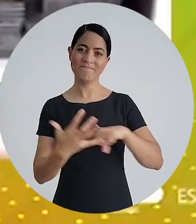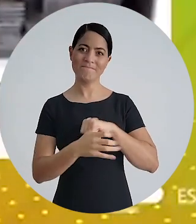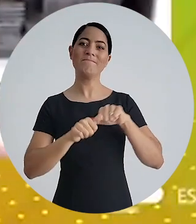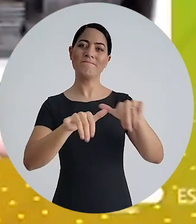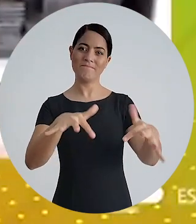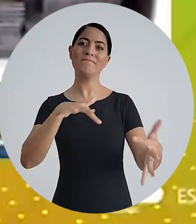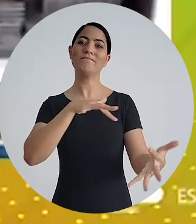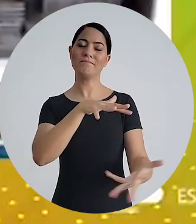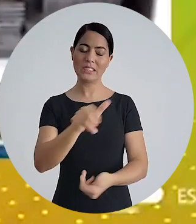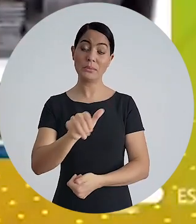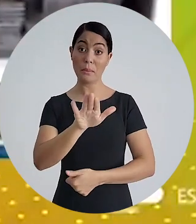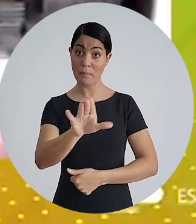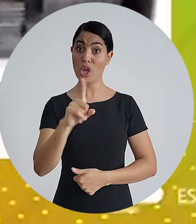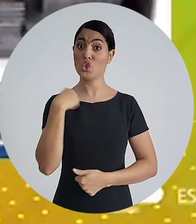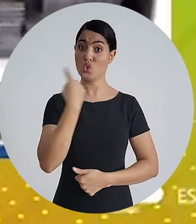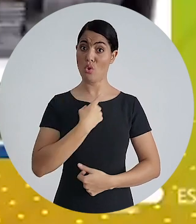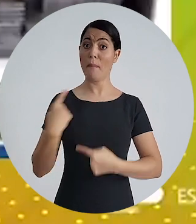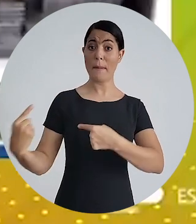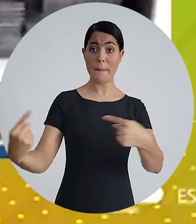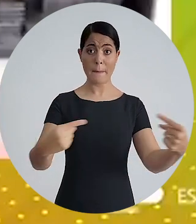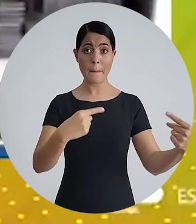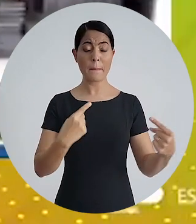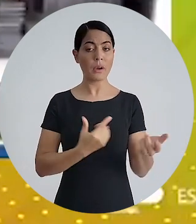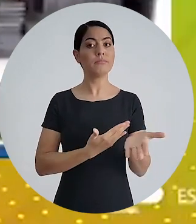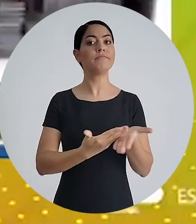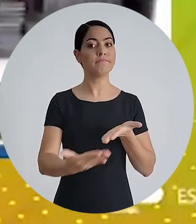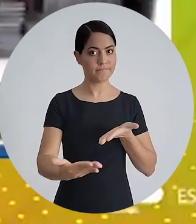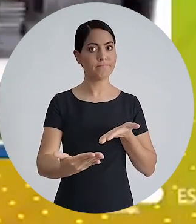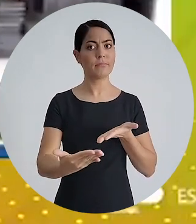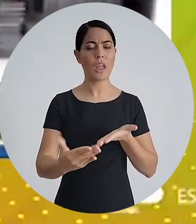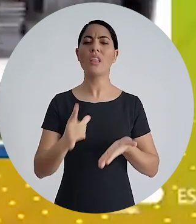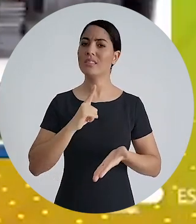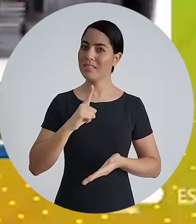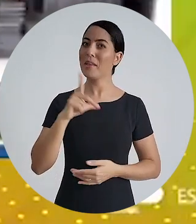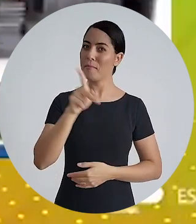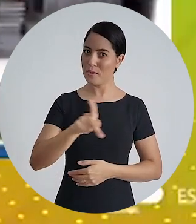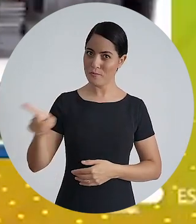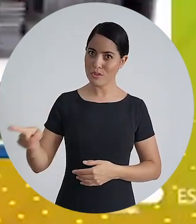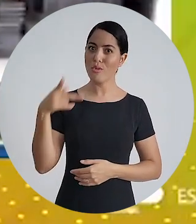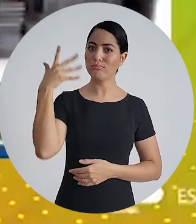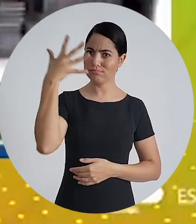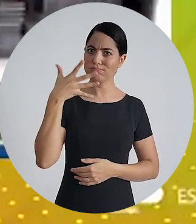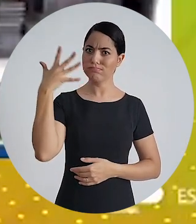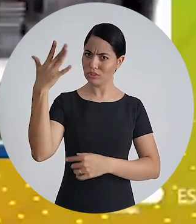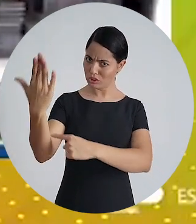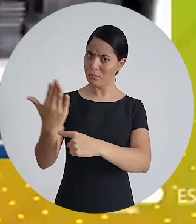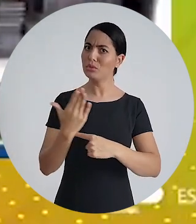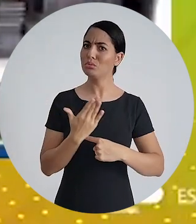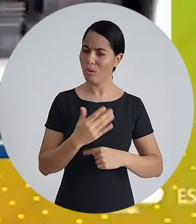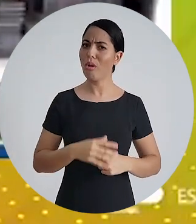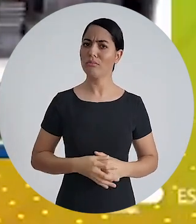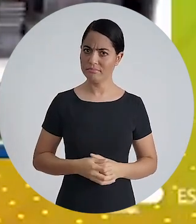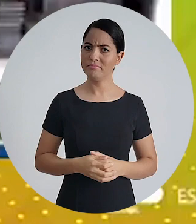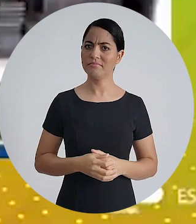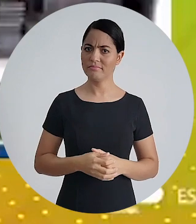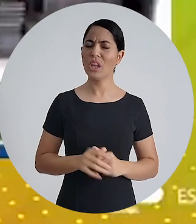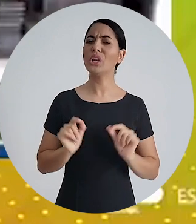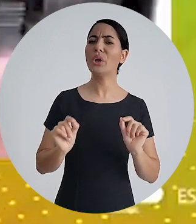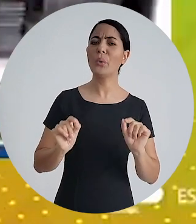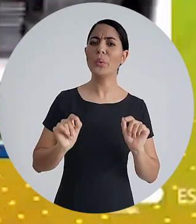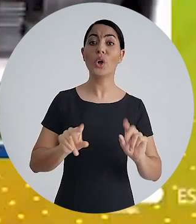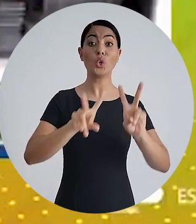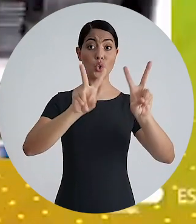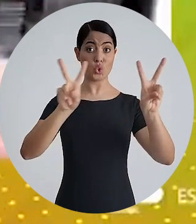e uma discussão muito importante, inicial, para todos nós, que o professor já colocou muito bem, já me ajudou muito.